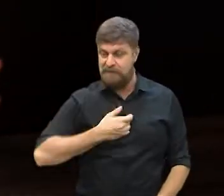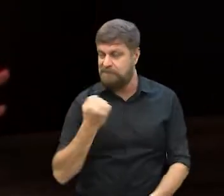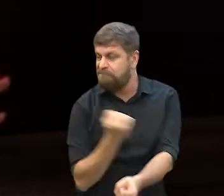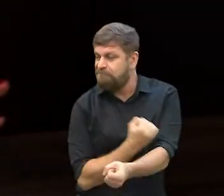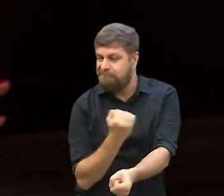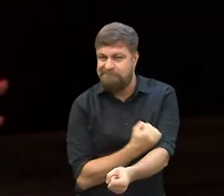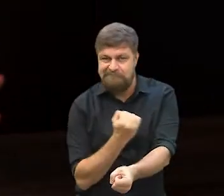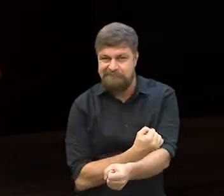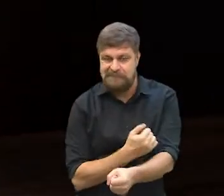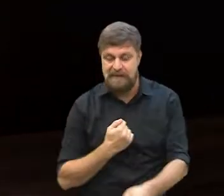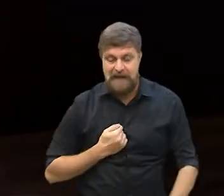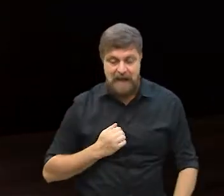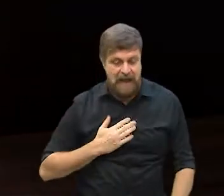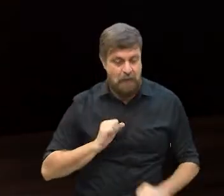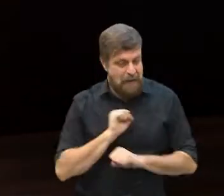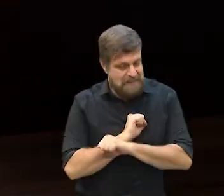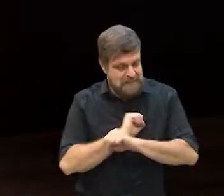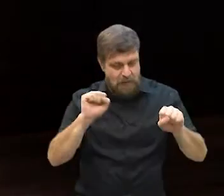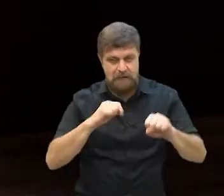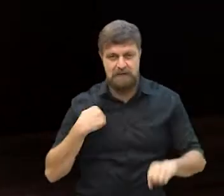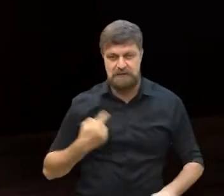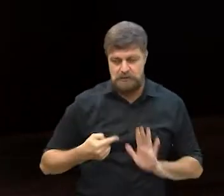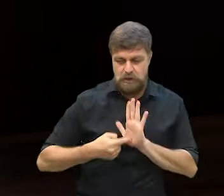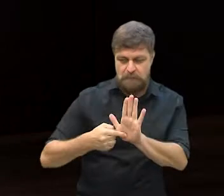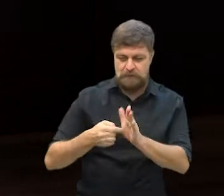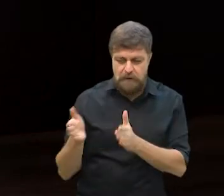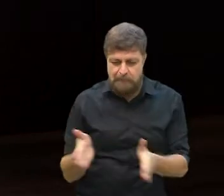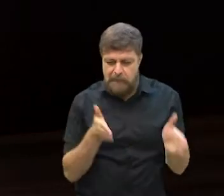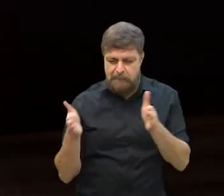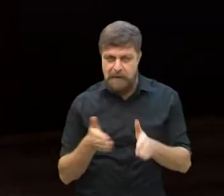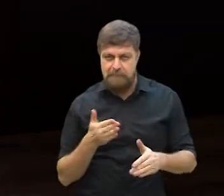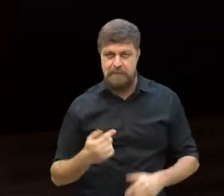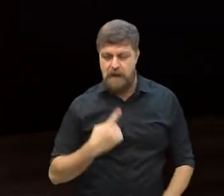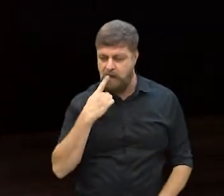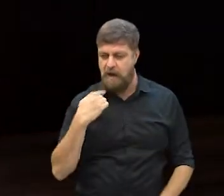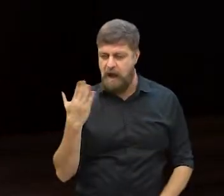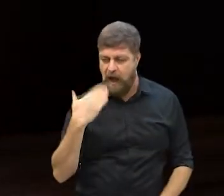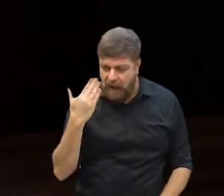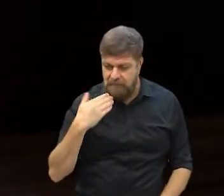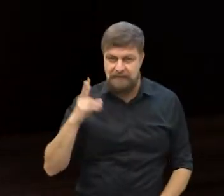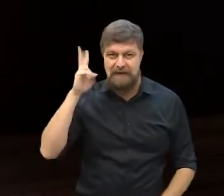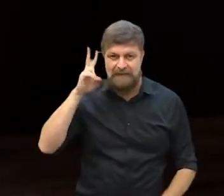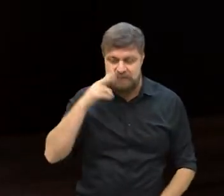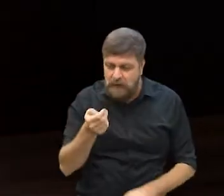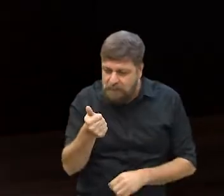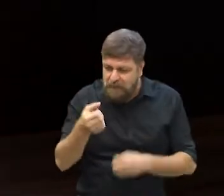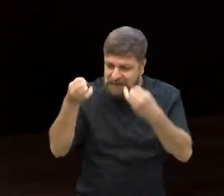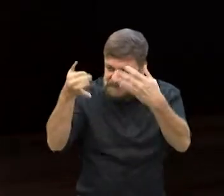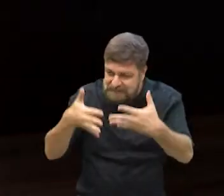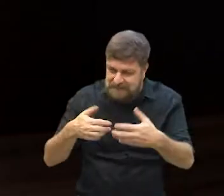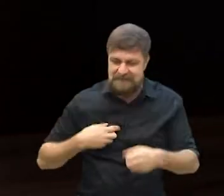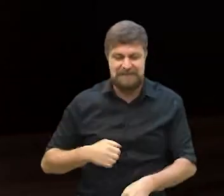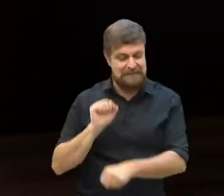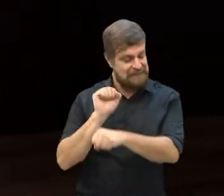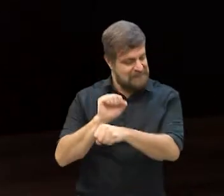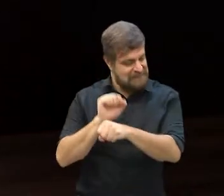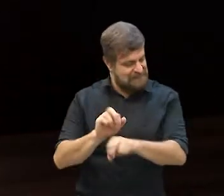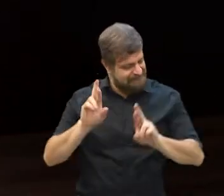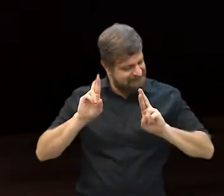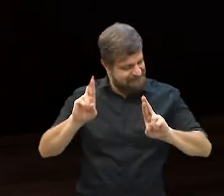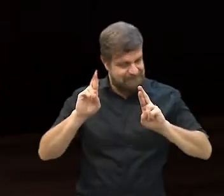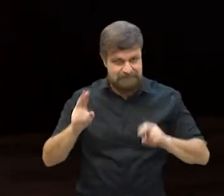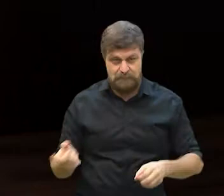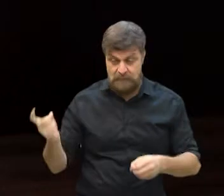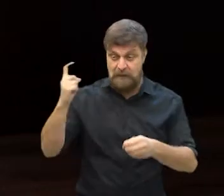sou super fã de pimenta, e a gente mostrou aí o processo produtivo de vocês, contou um pouquinho a história, e a gente espera,